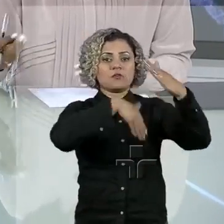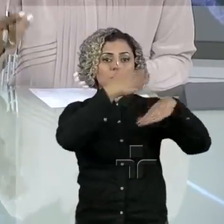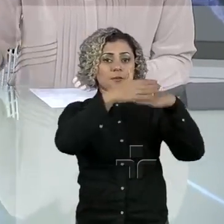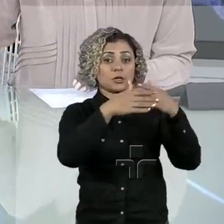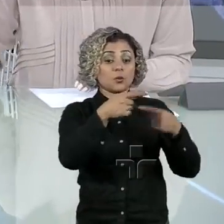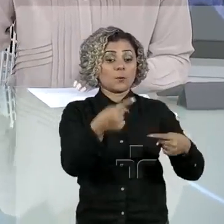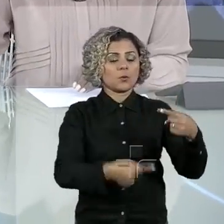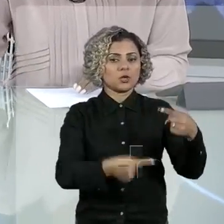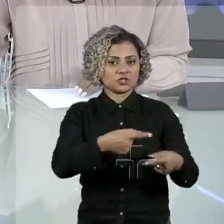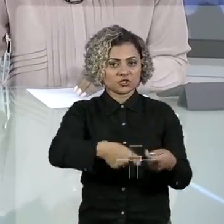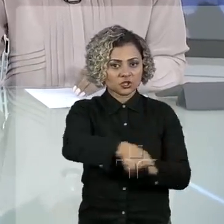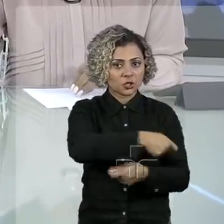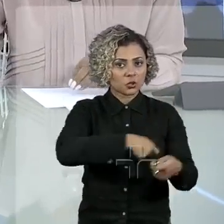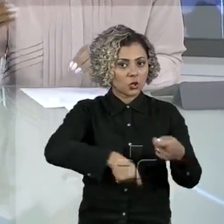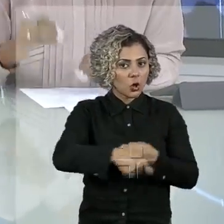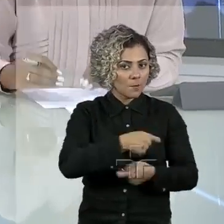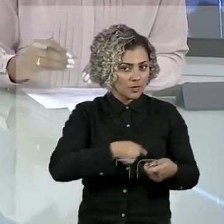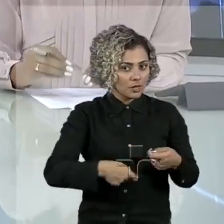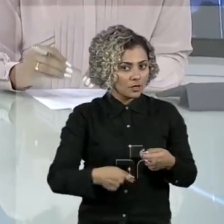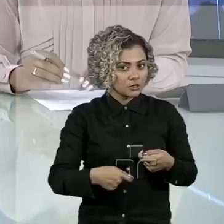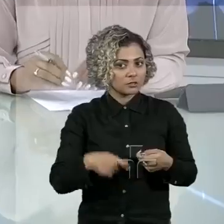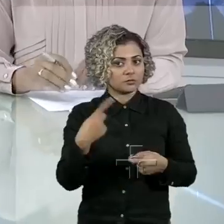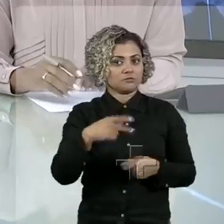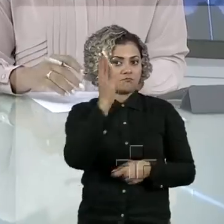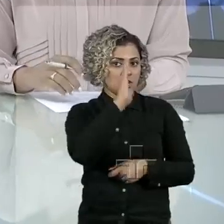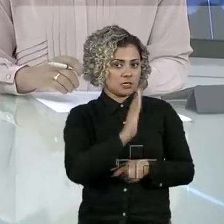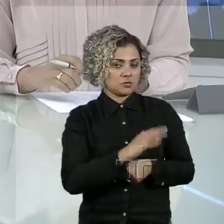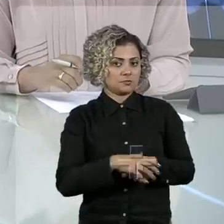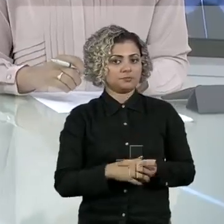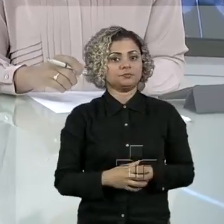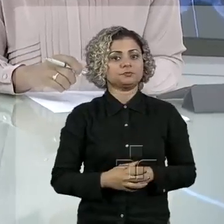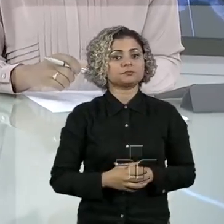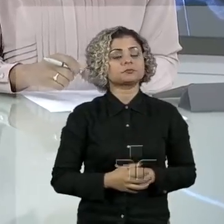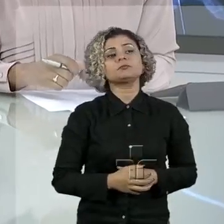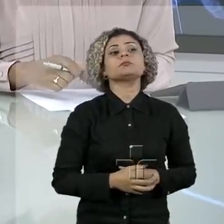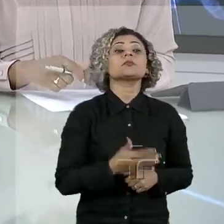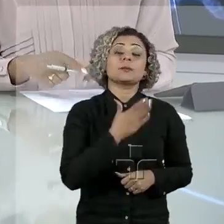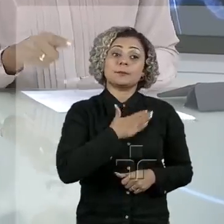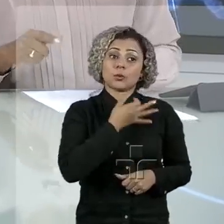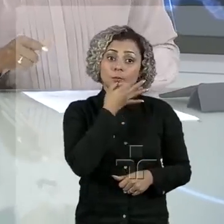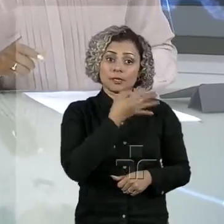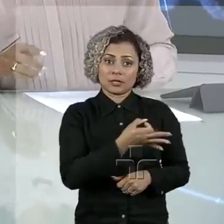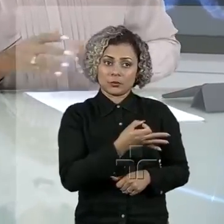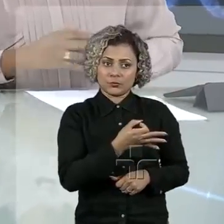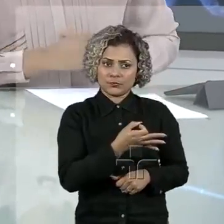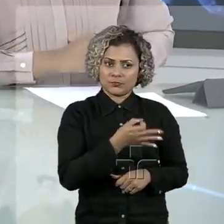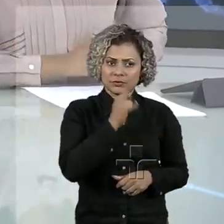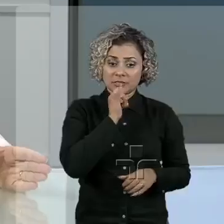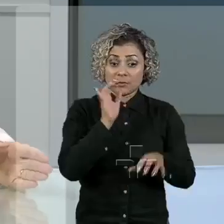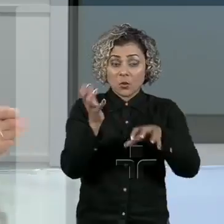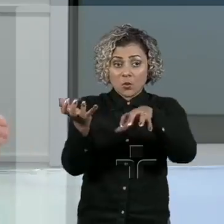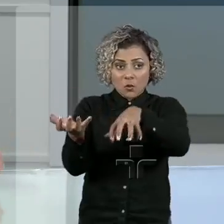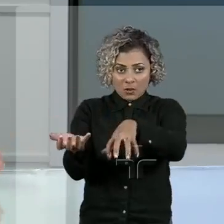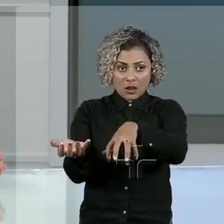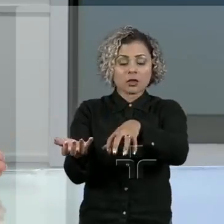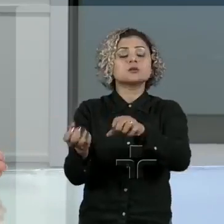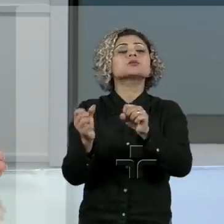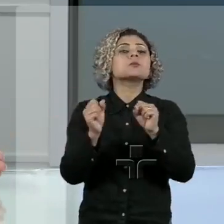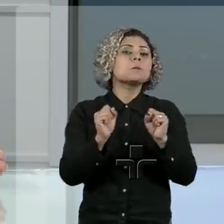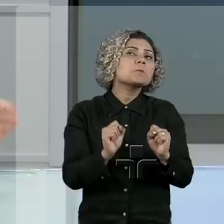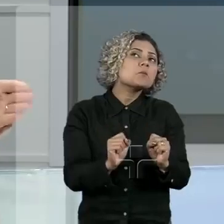questões econômicas do país? Não, eu penso o seguinte, que o Congresso